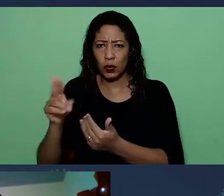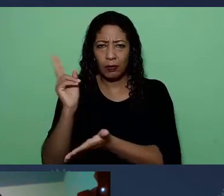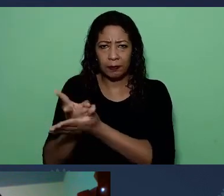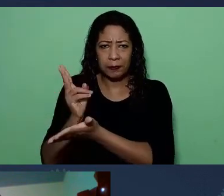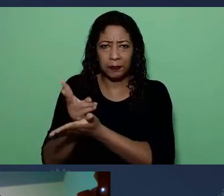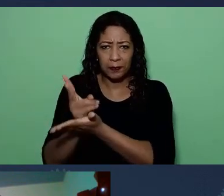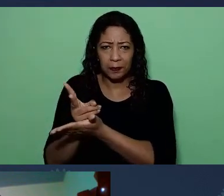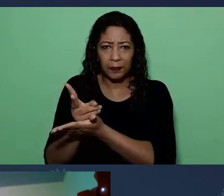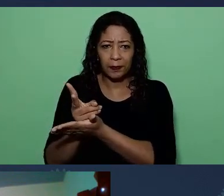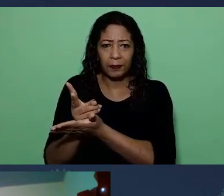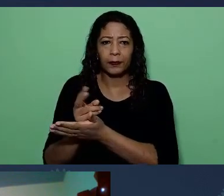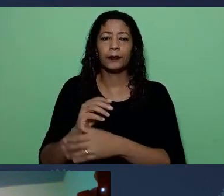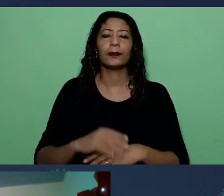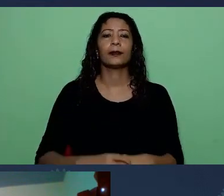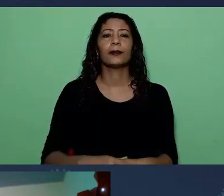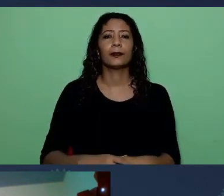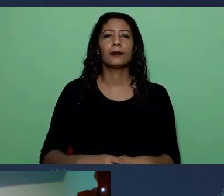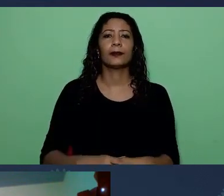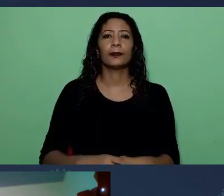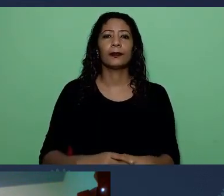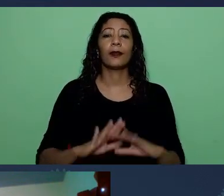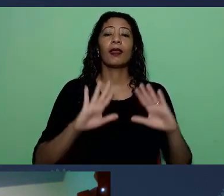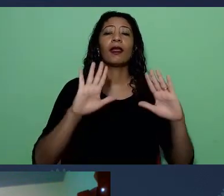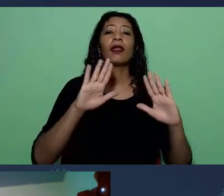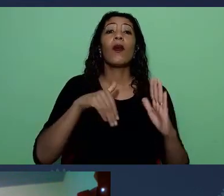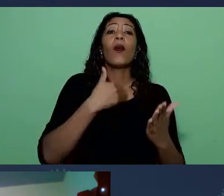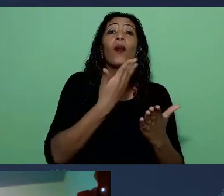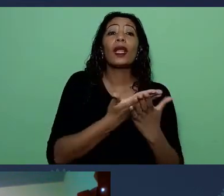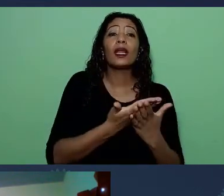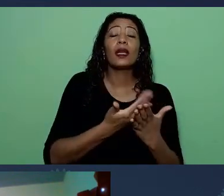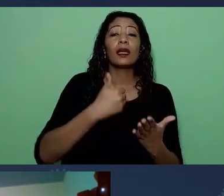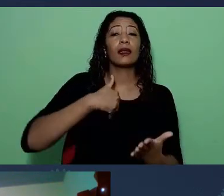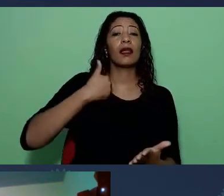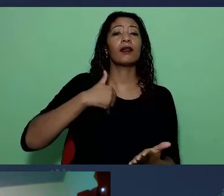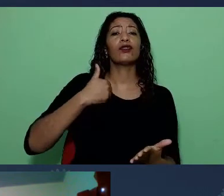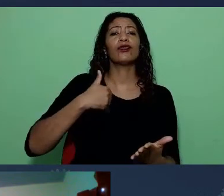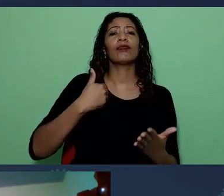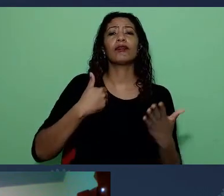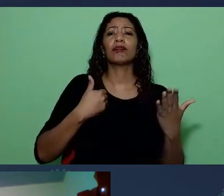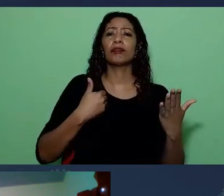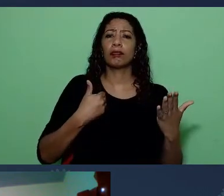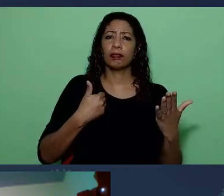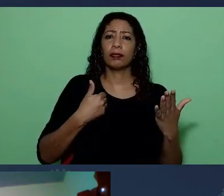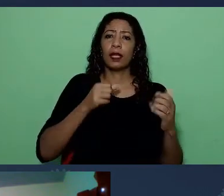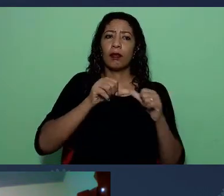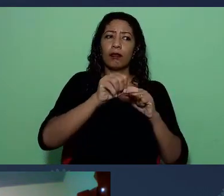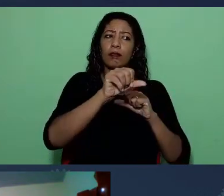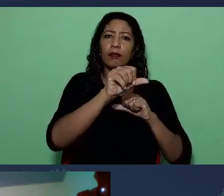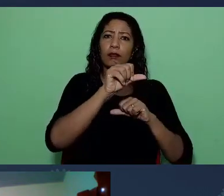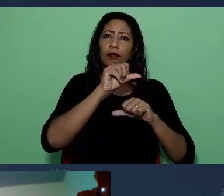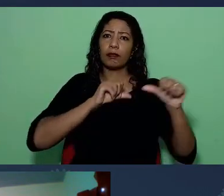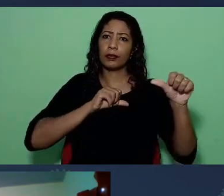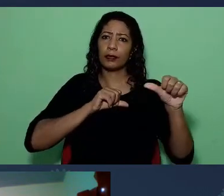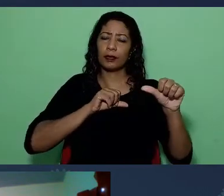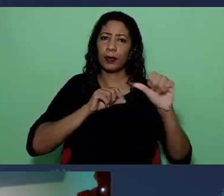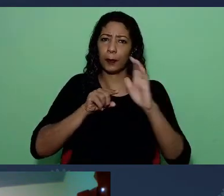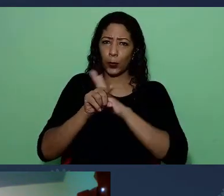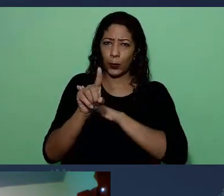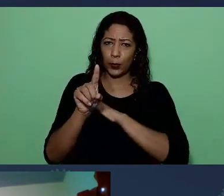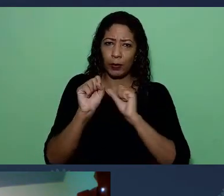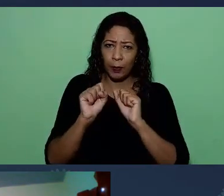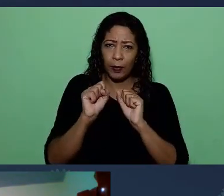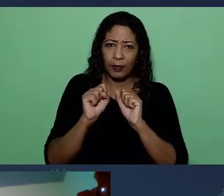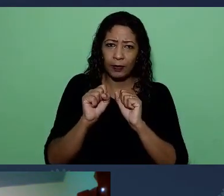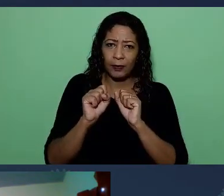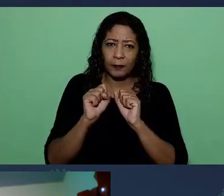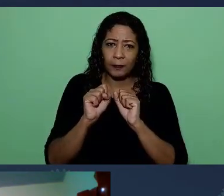e Kátia, até que idade? Eu prefiro inverter um pouquinho a pergunta, se me permite,